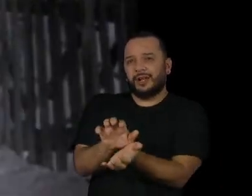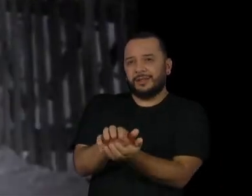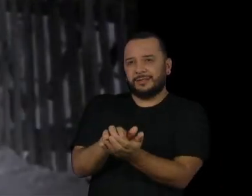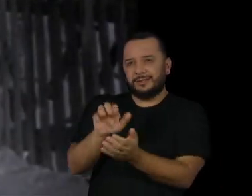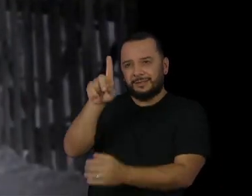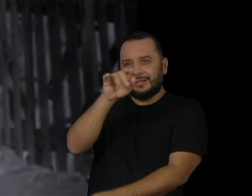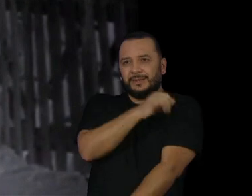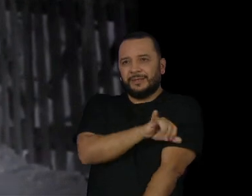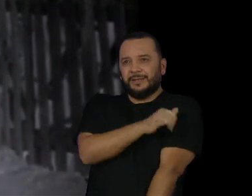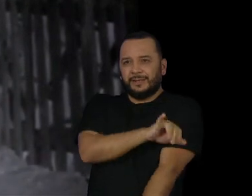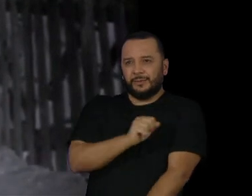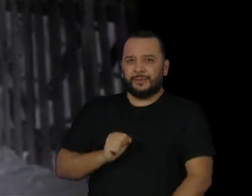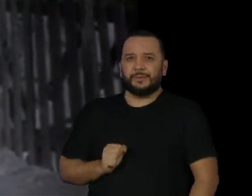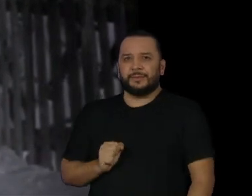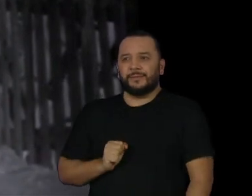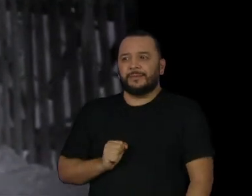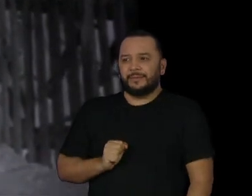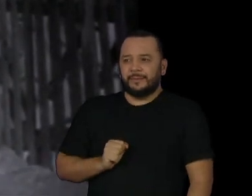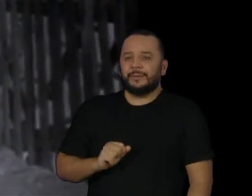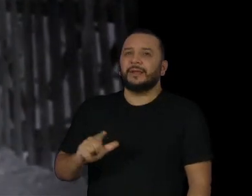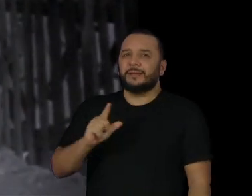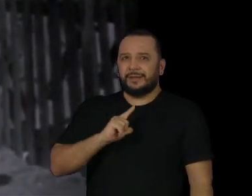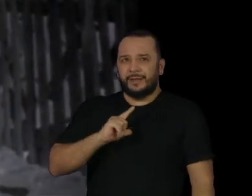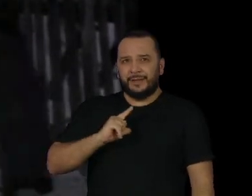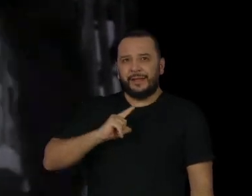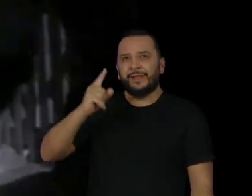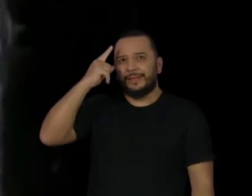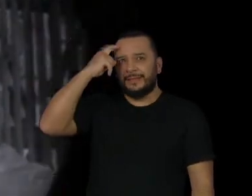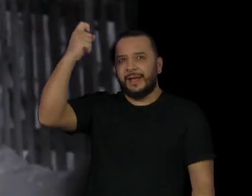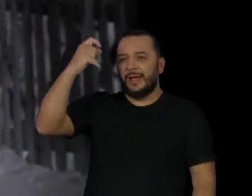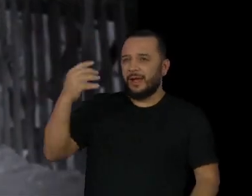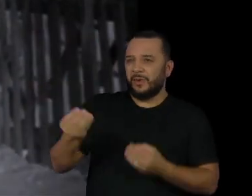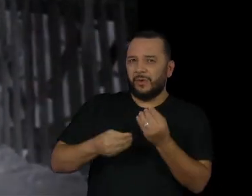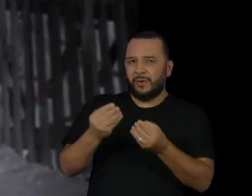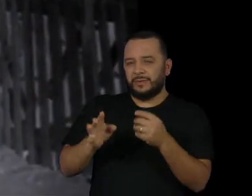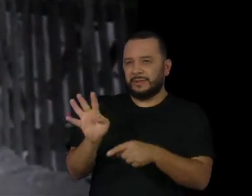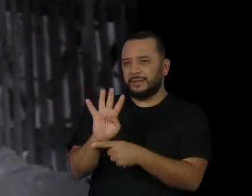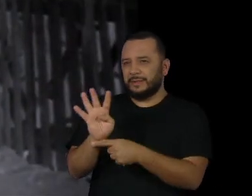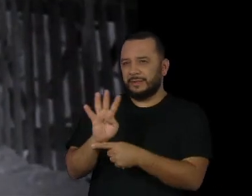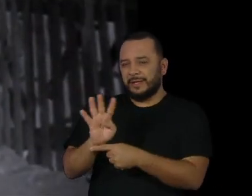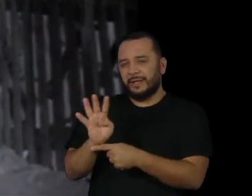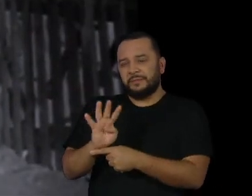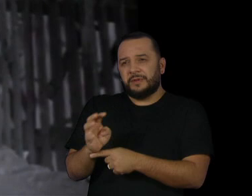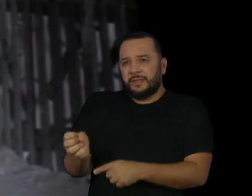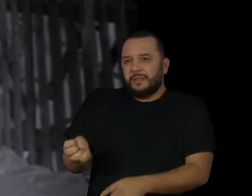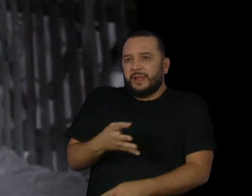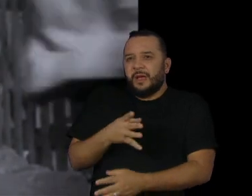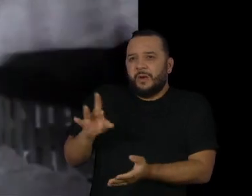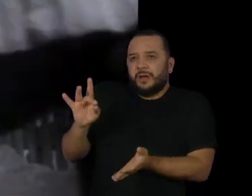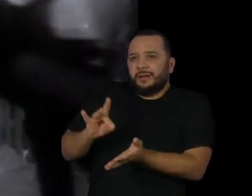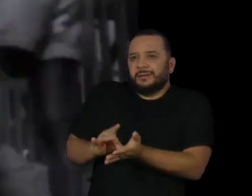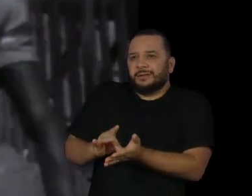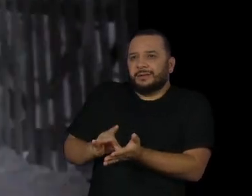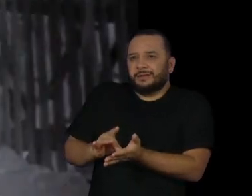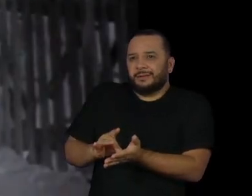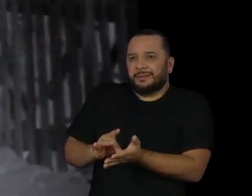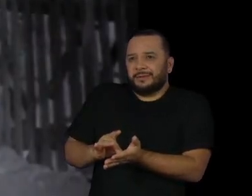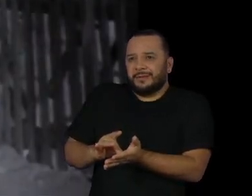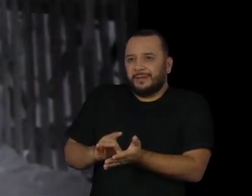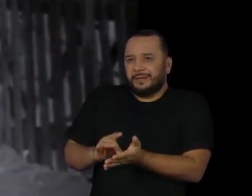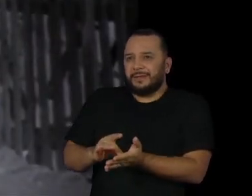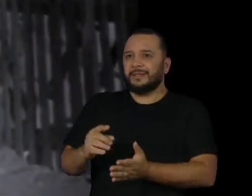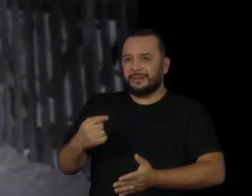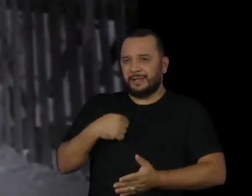e eu tinha todas as ideias do cinema neorrealista sobre as quais eu me formei